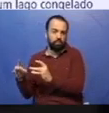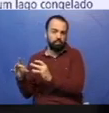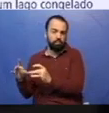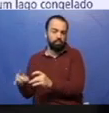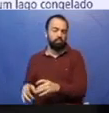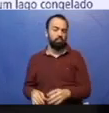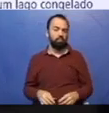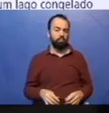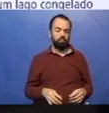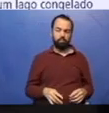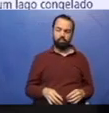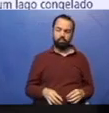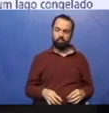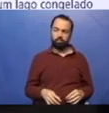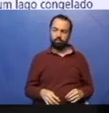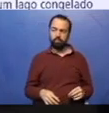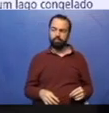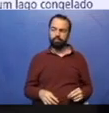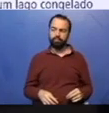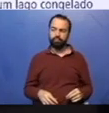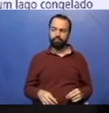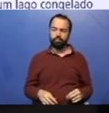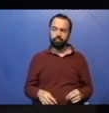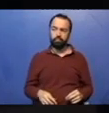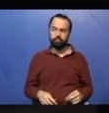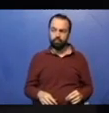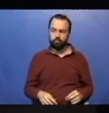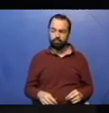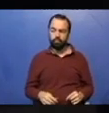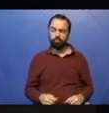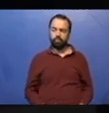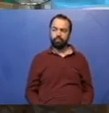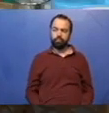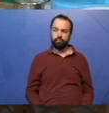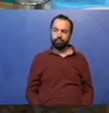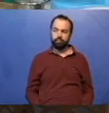líquido. Vamos ver os próximos?